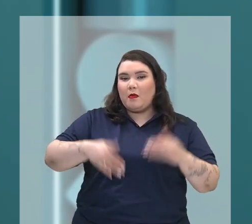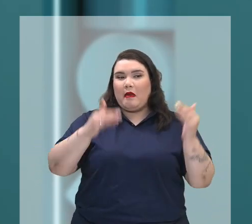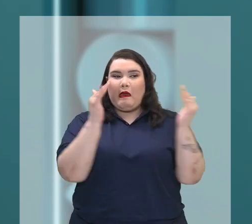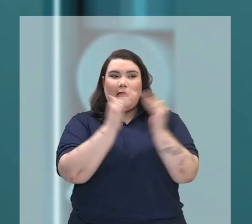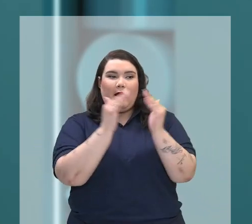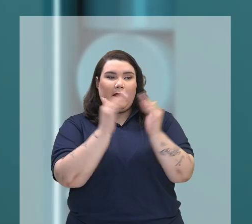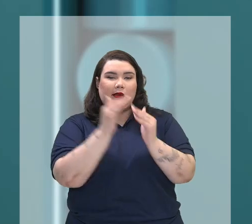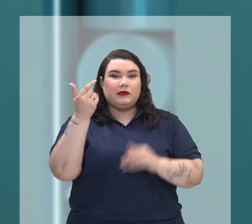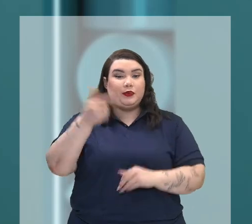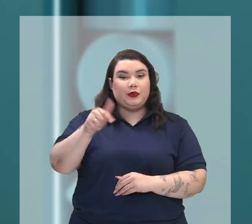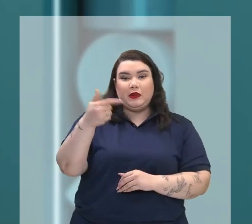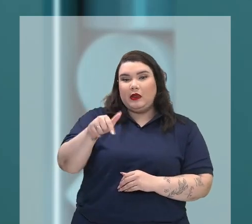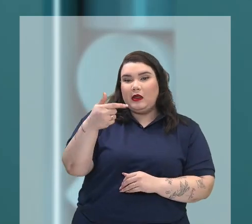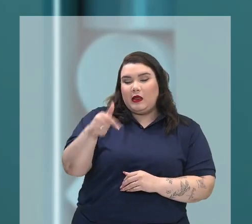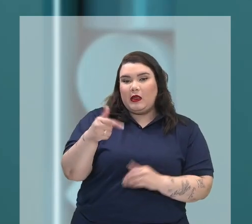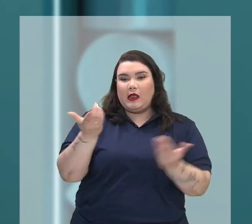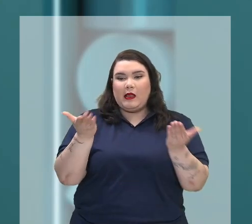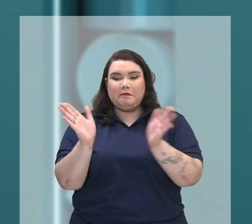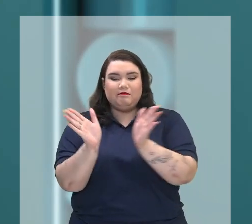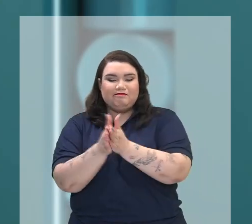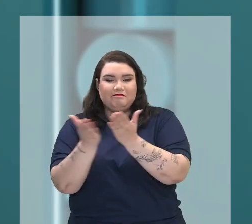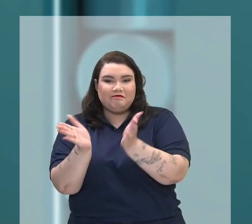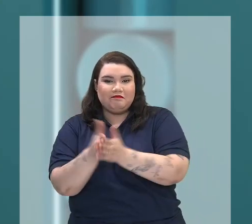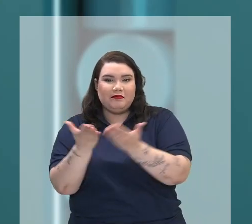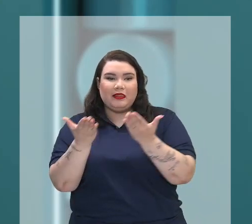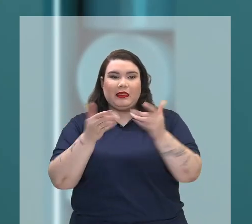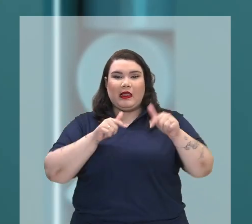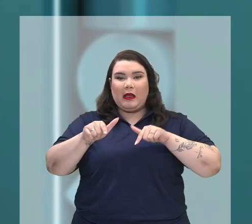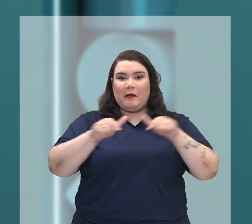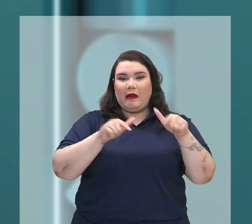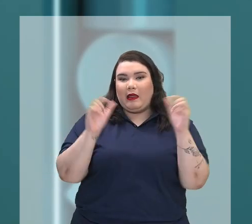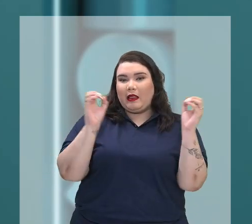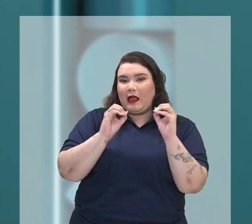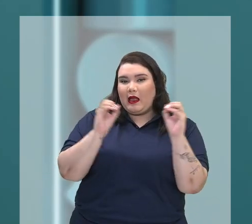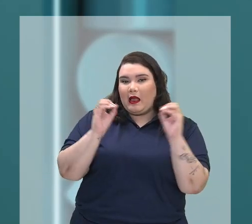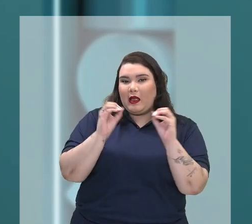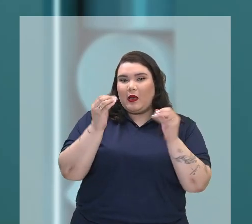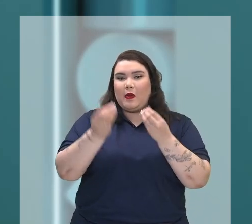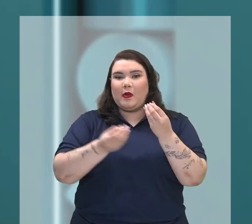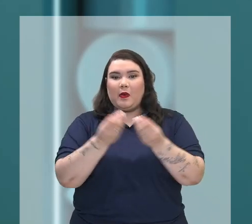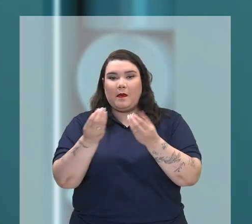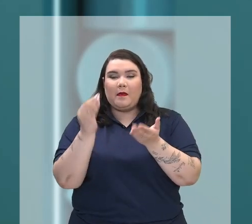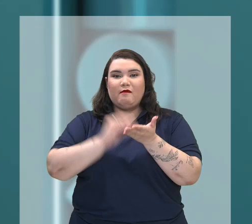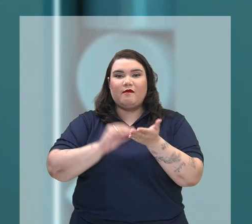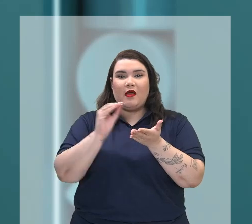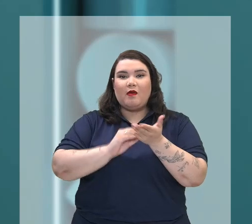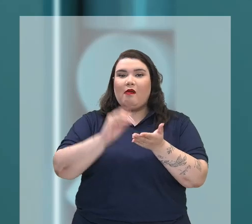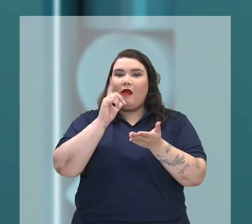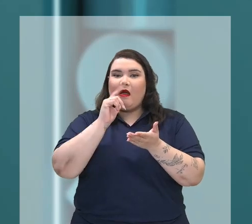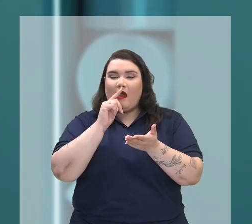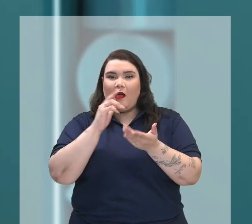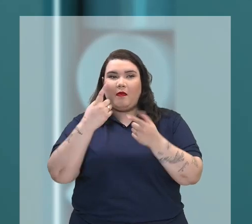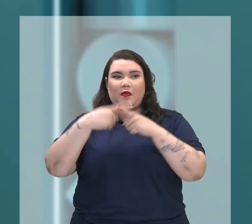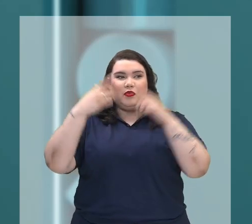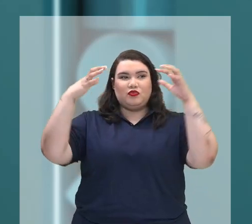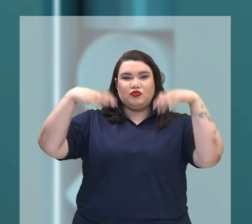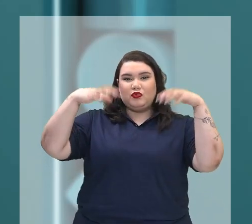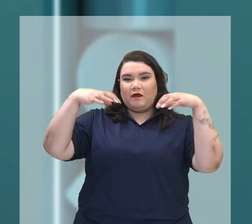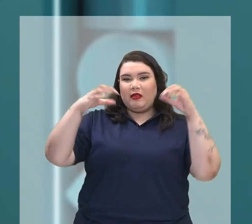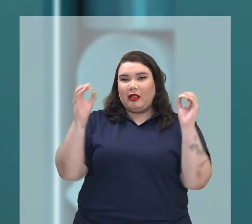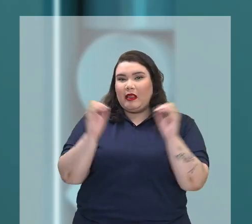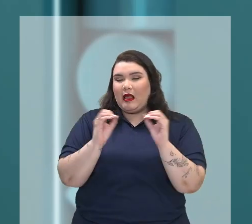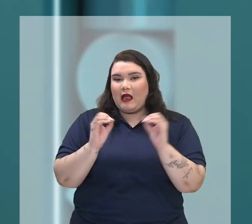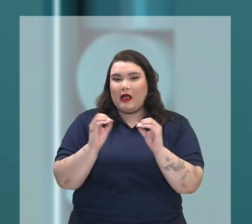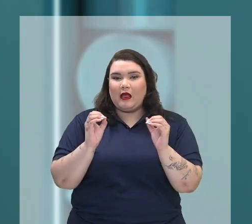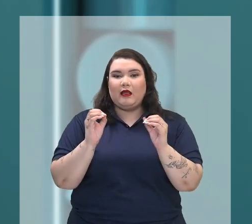moradia, passando pela necessidade da questão de falta de água, enfim, de falta de